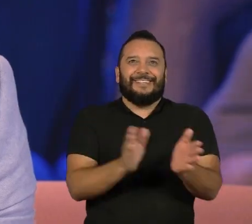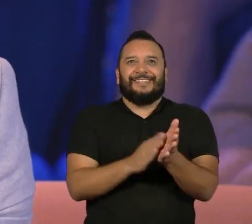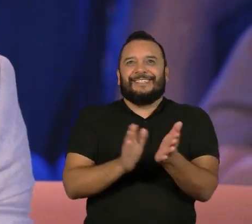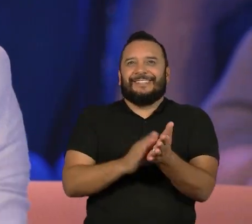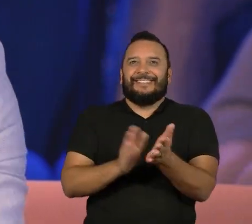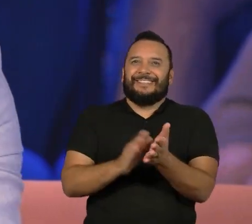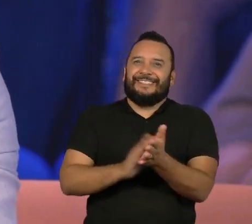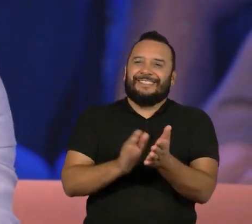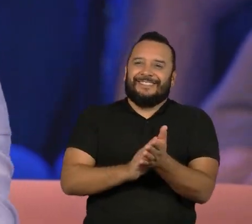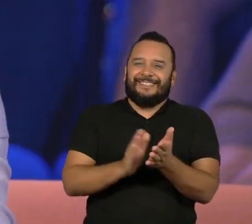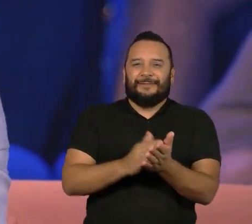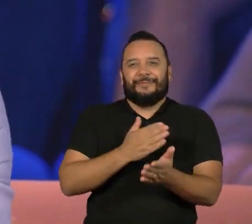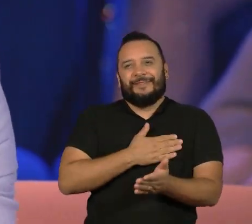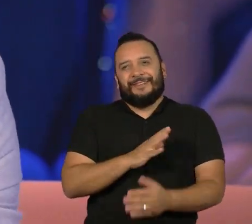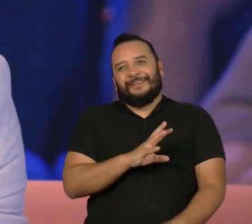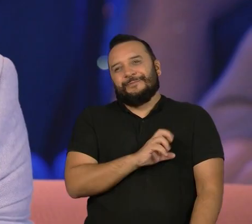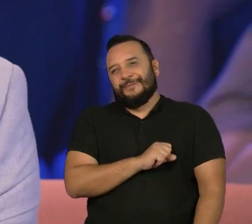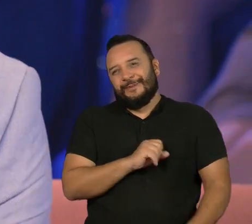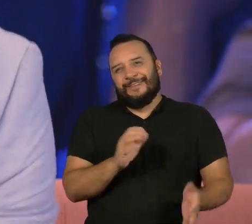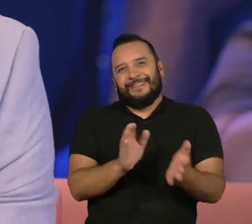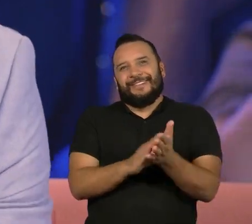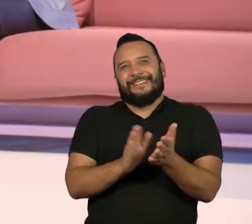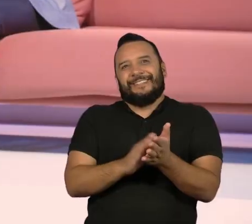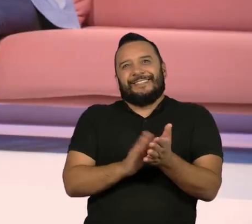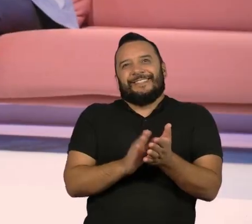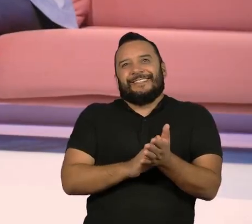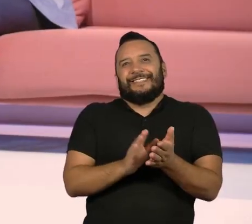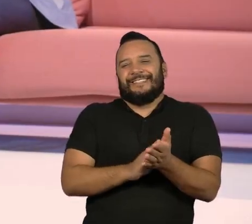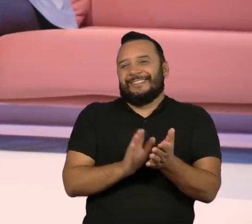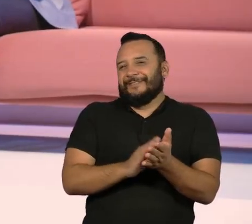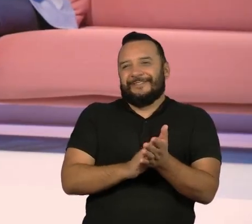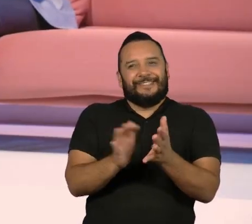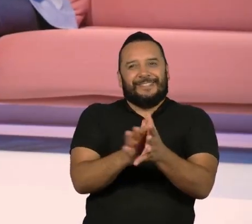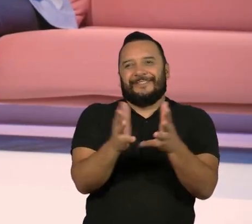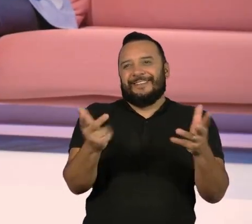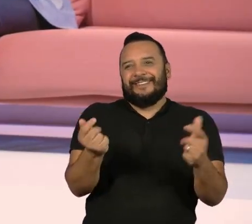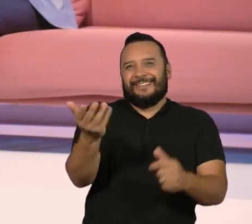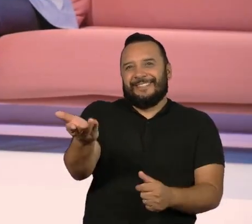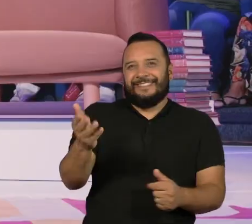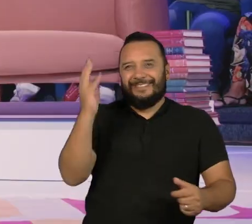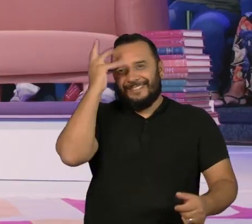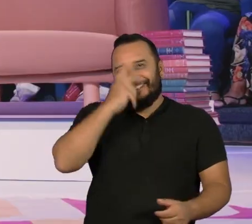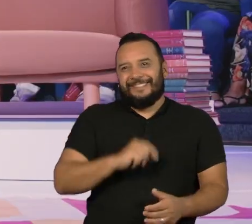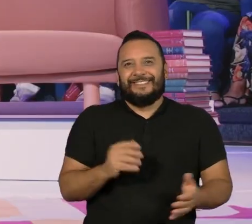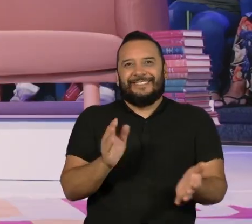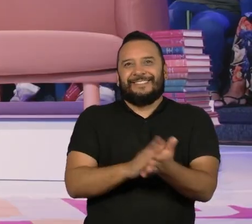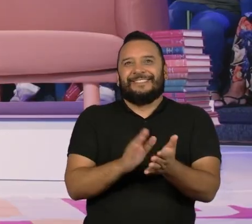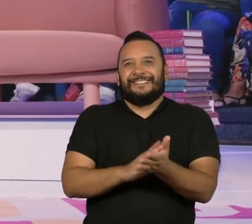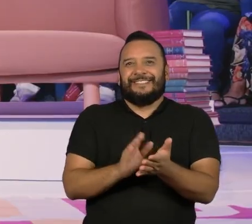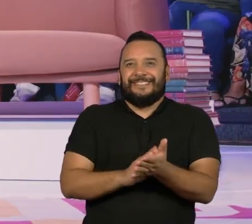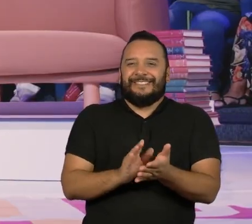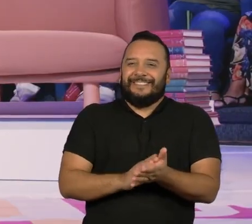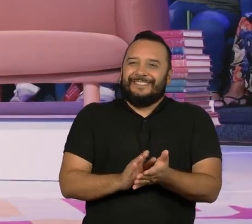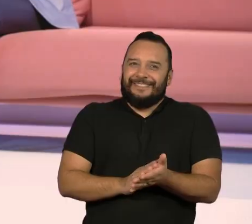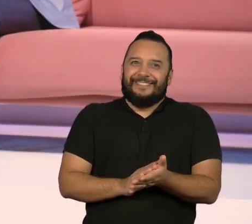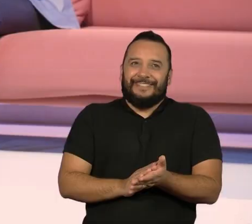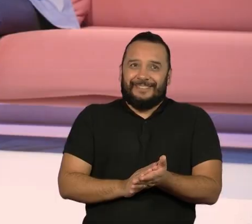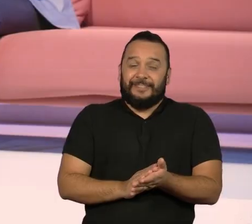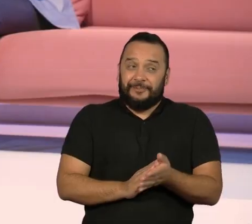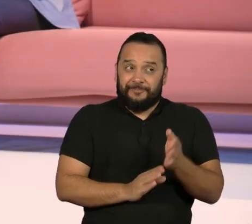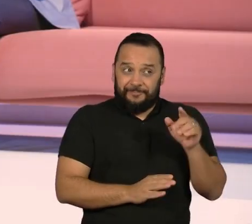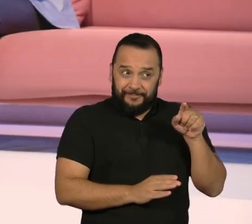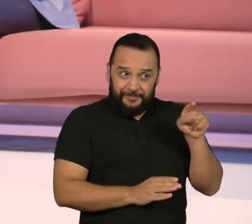Ah, meu amor! Um beijo, Lana Rhodes, maravilhosa! Linda, linda, linda, linda. Ô Lodolo,